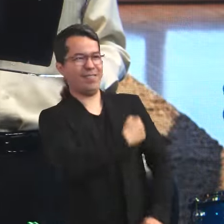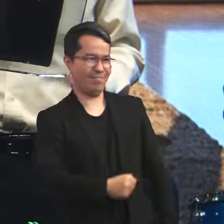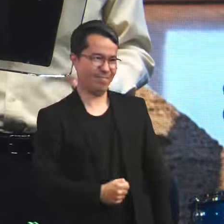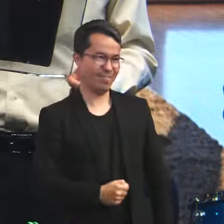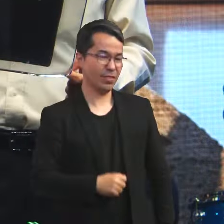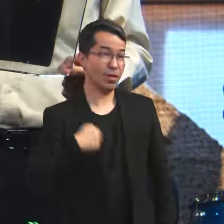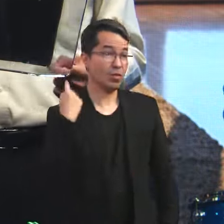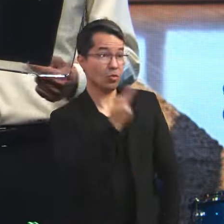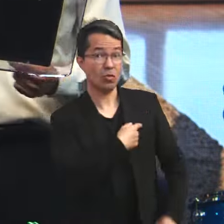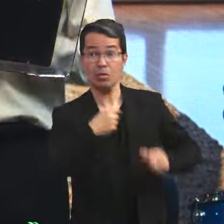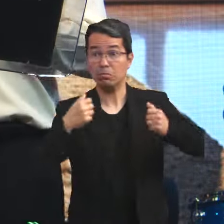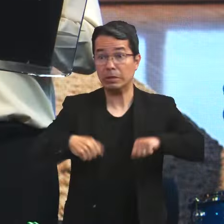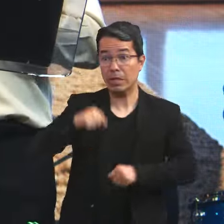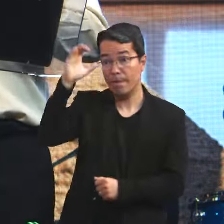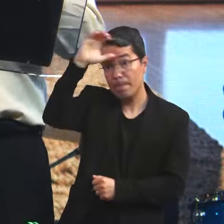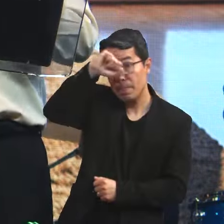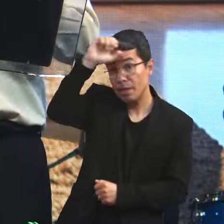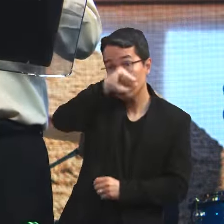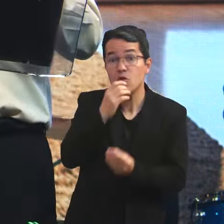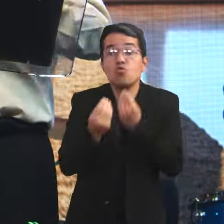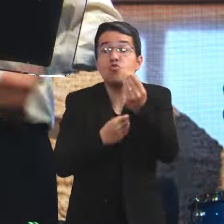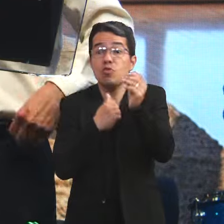Então as